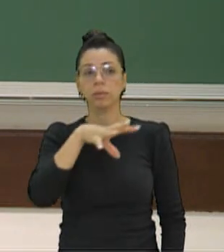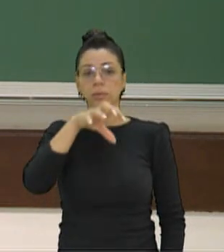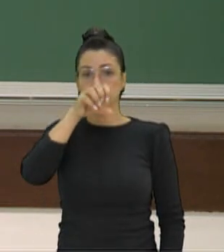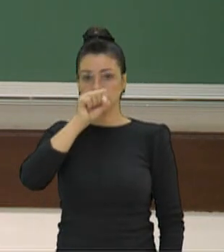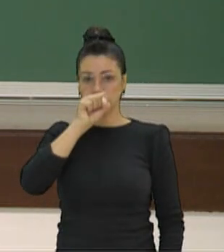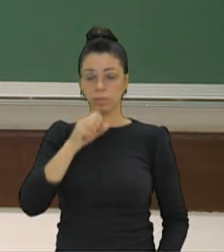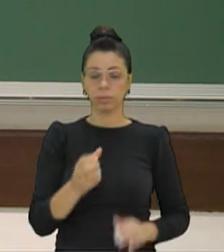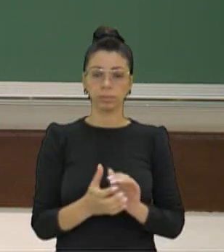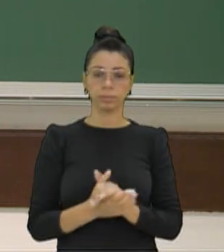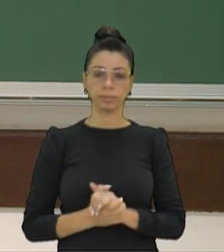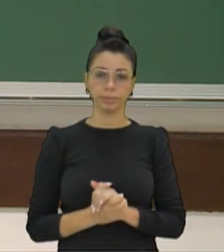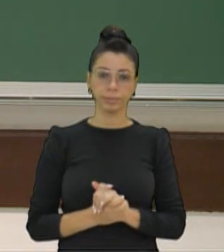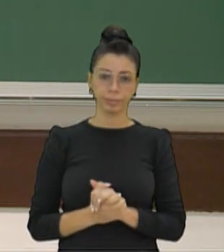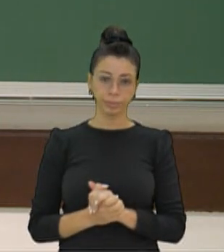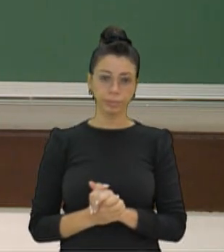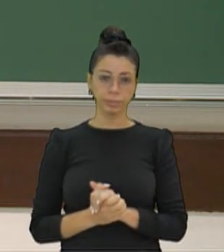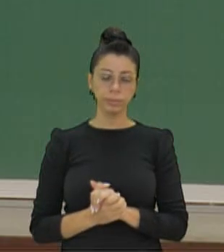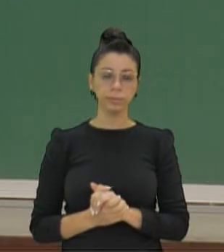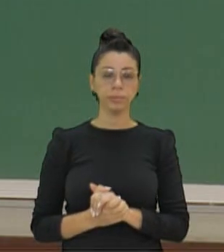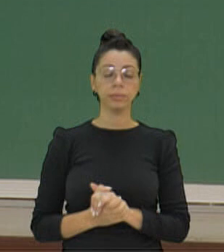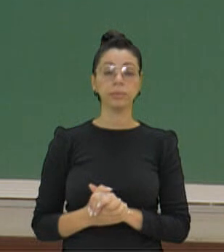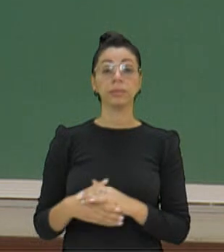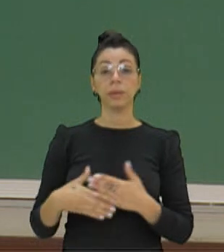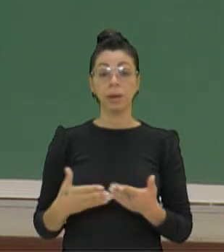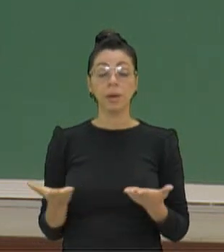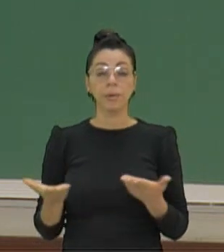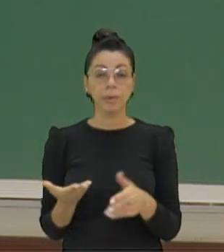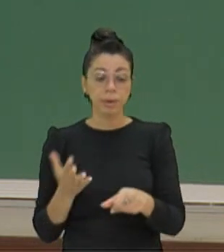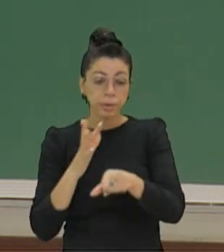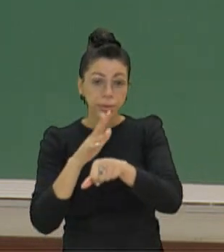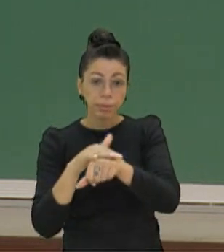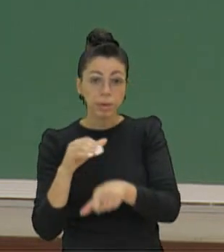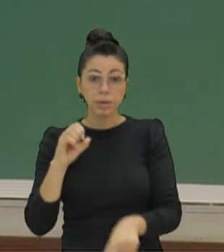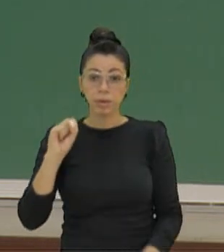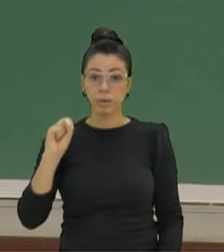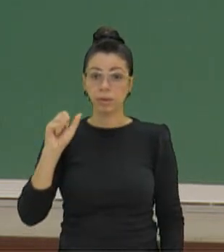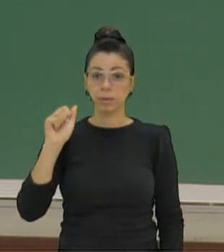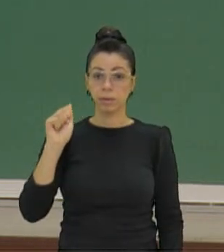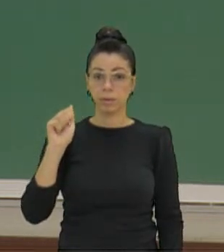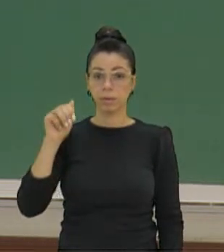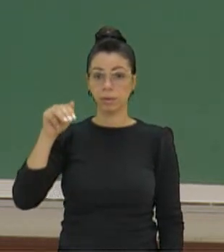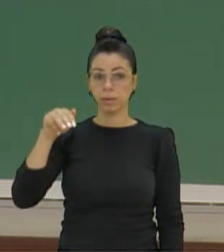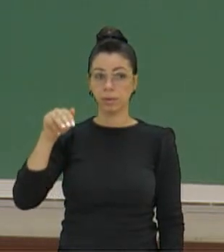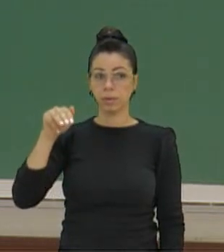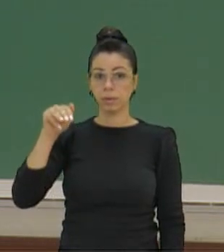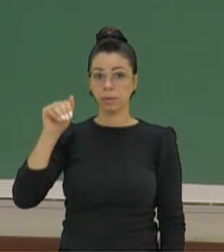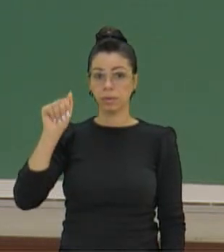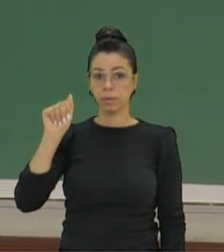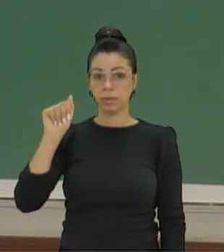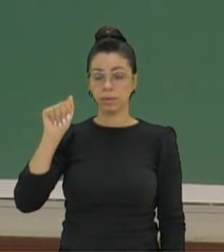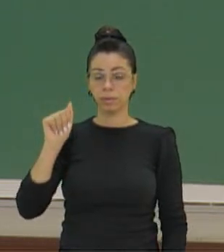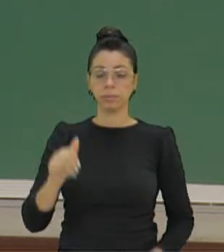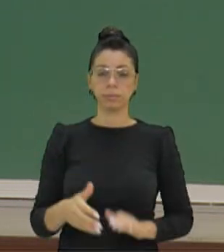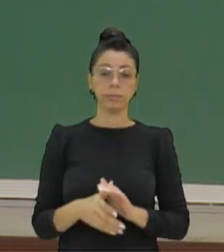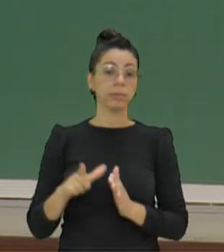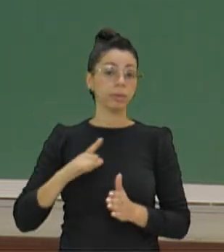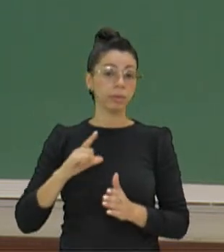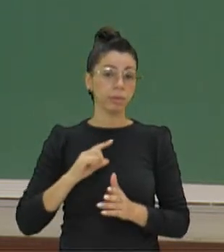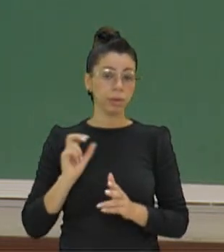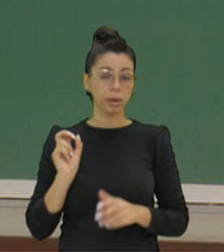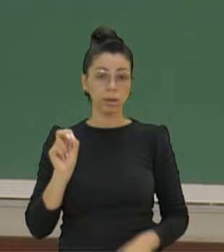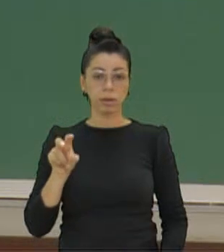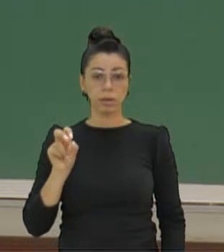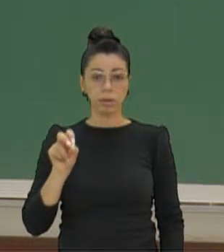respiratória. Com relação à asma, já ouviu falar? Asma é uma doença em que há uma